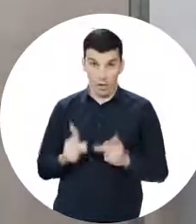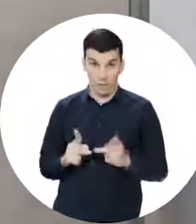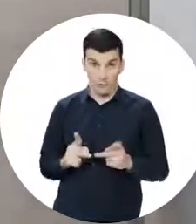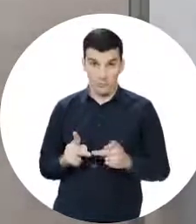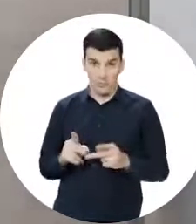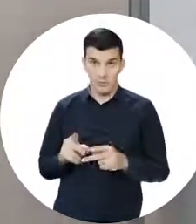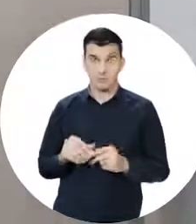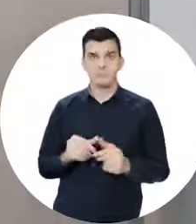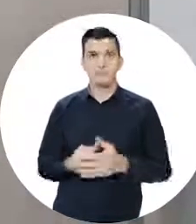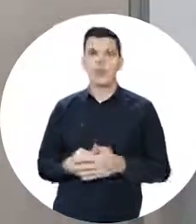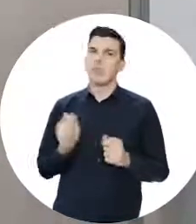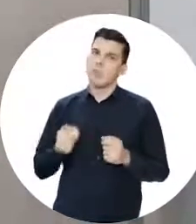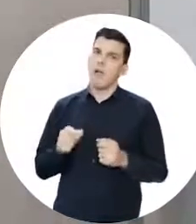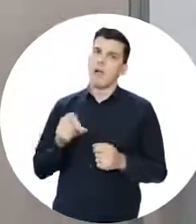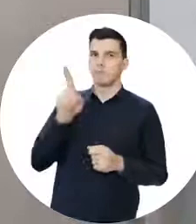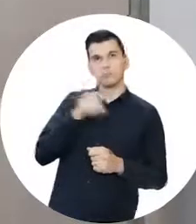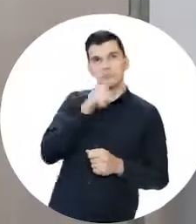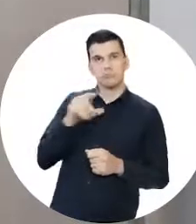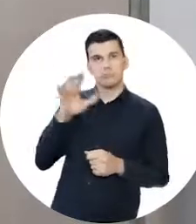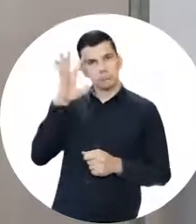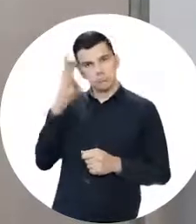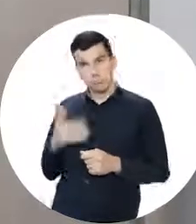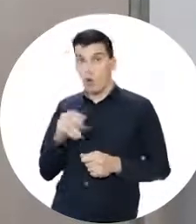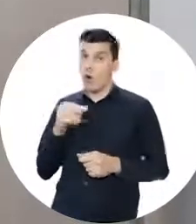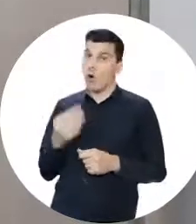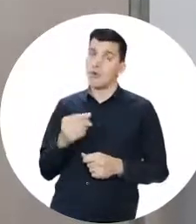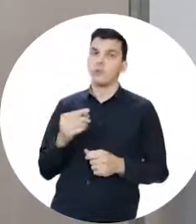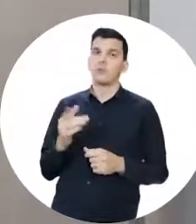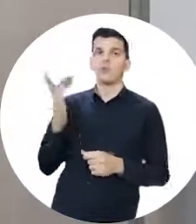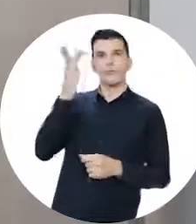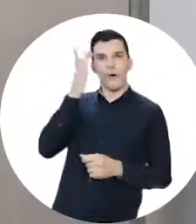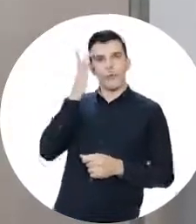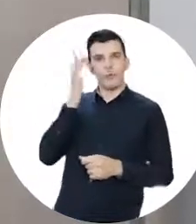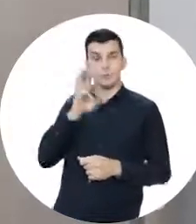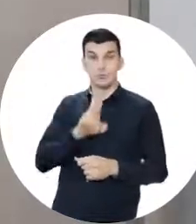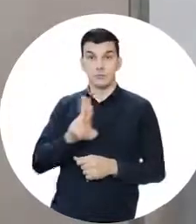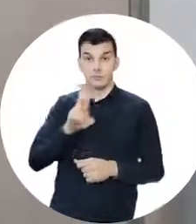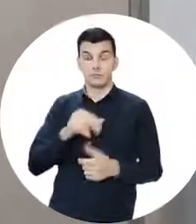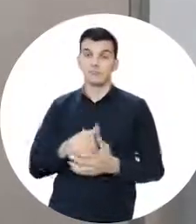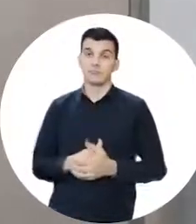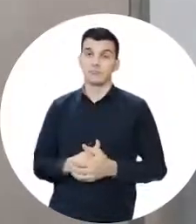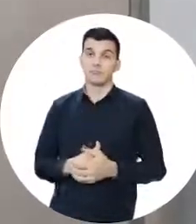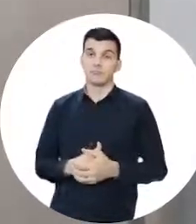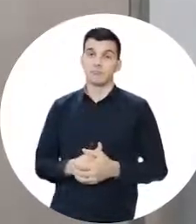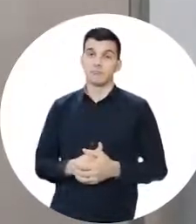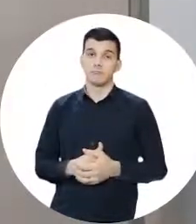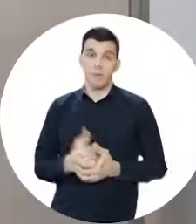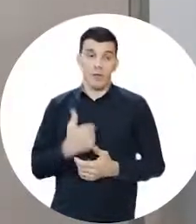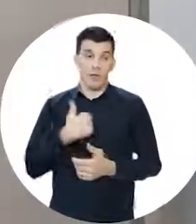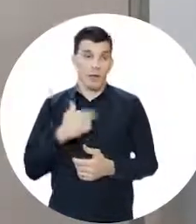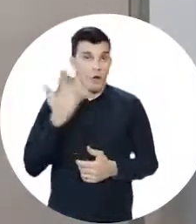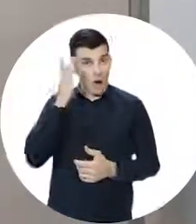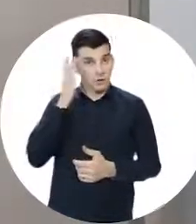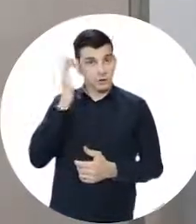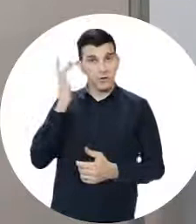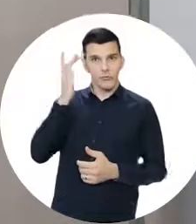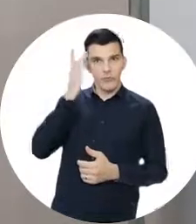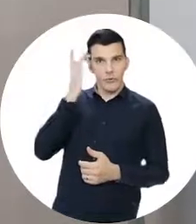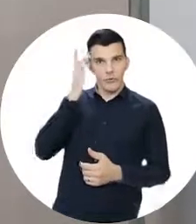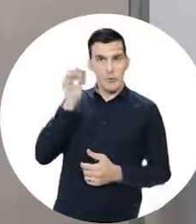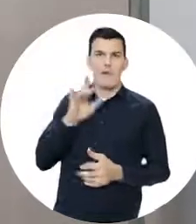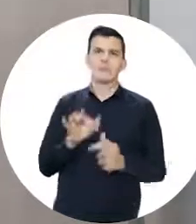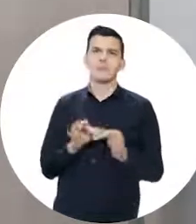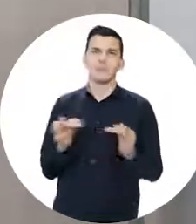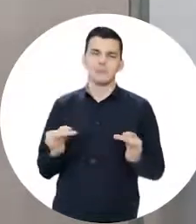Ok? Você pode tanto resolver por regra de 3 quanto por fórmula. Eu particularmente acho a resolução por fórmula um pouco